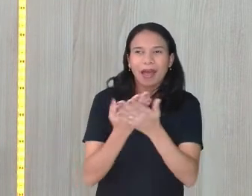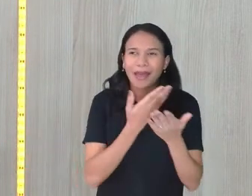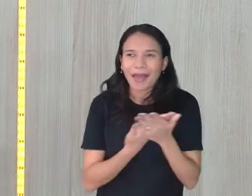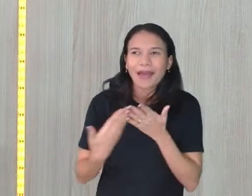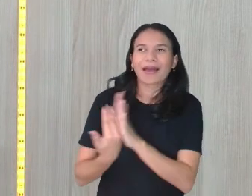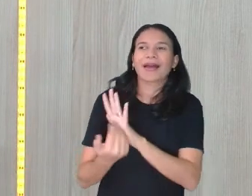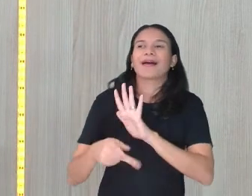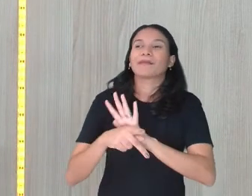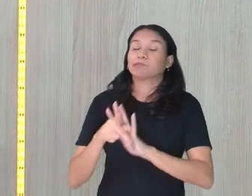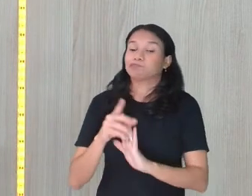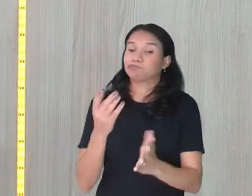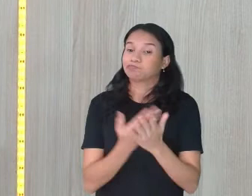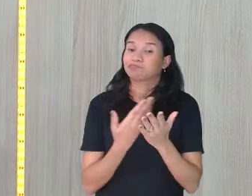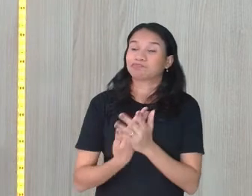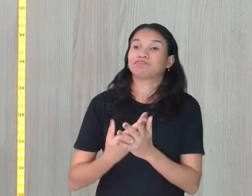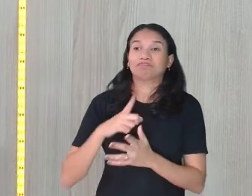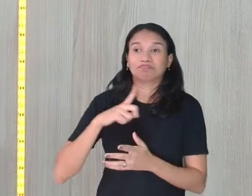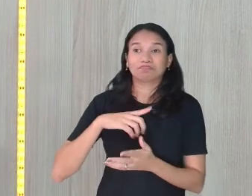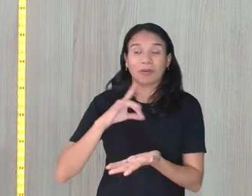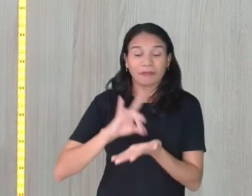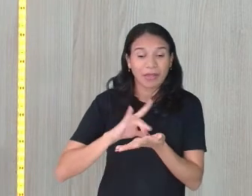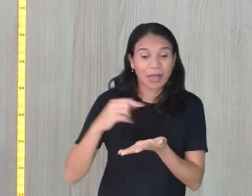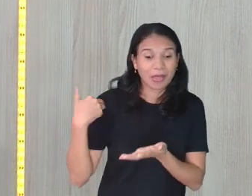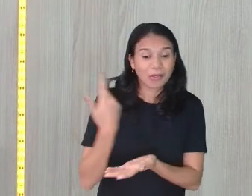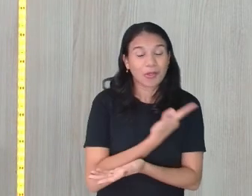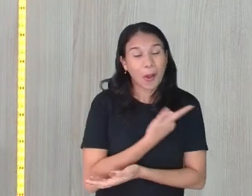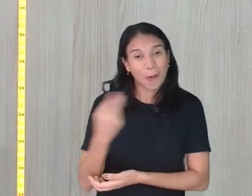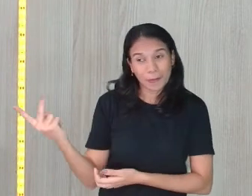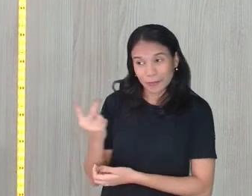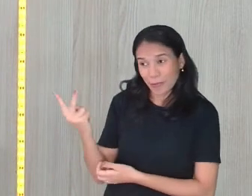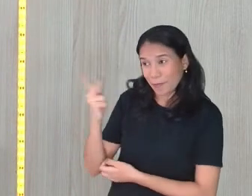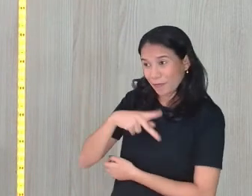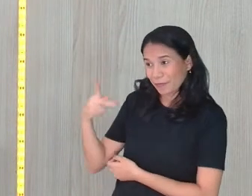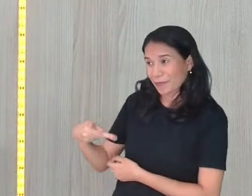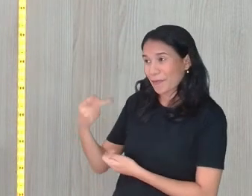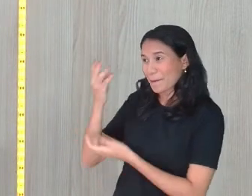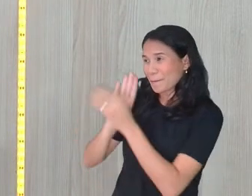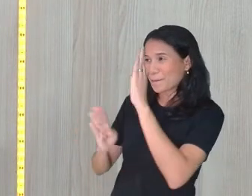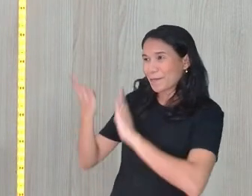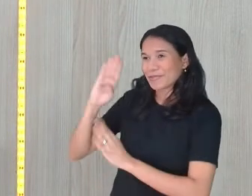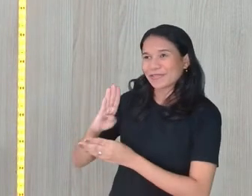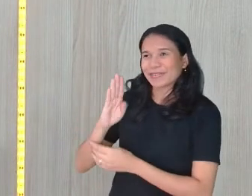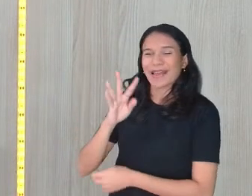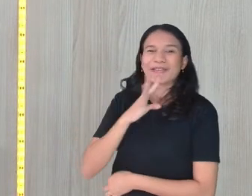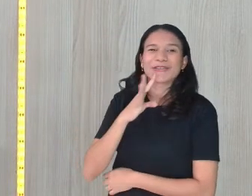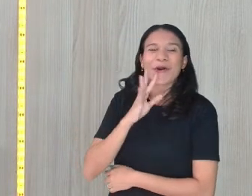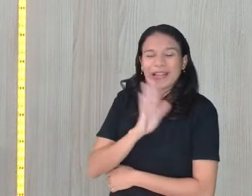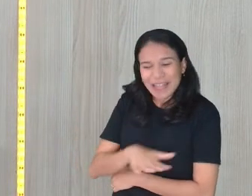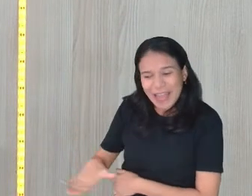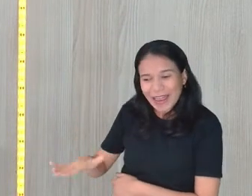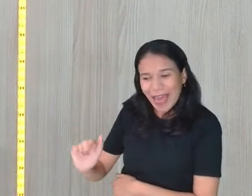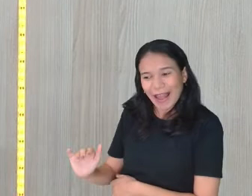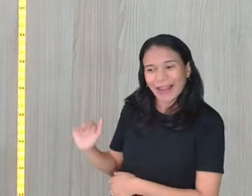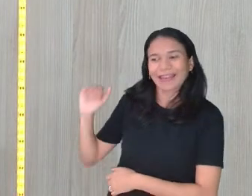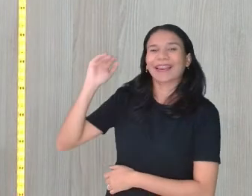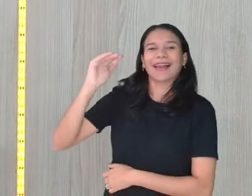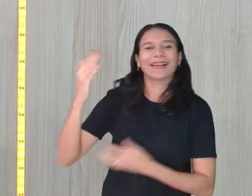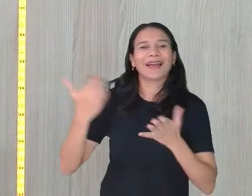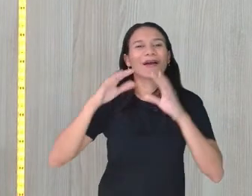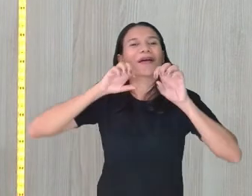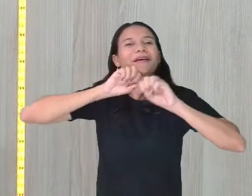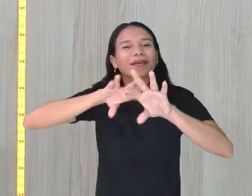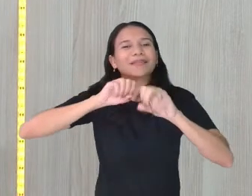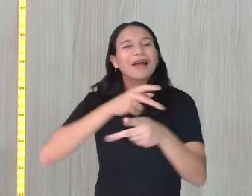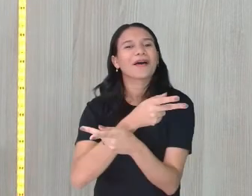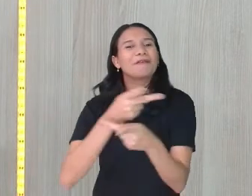e realmente ele plantou essa sementinha, nós duas, professoras de biologia, amigas de infância, né? E estamos aqui para passar para